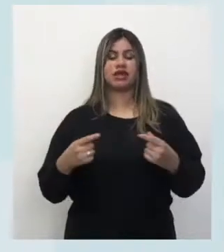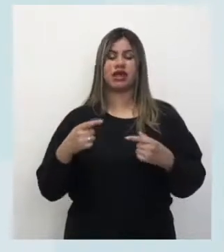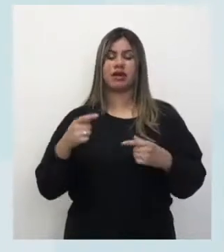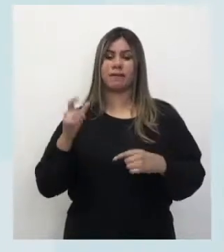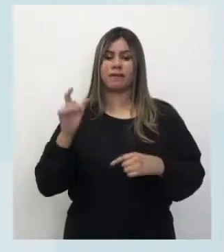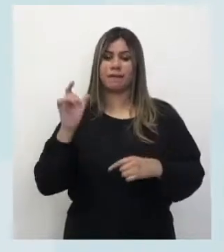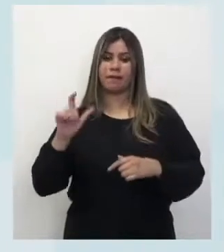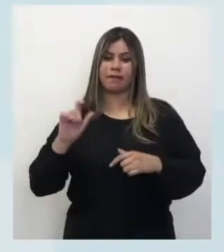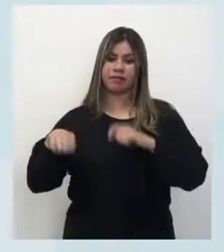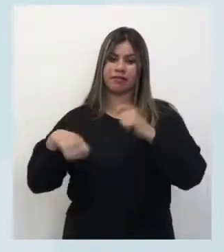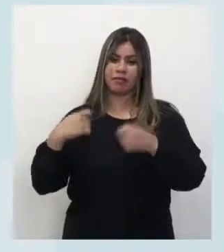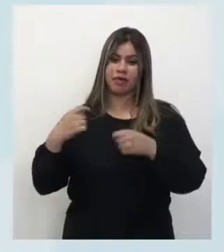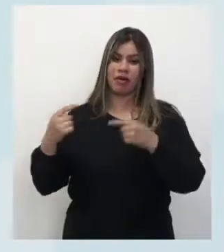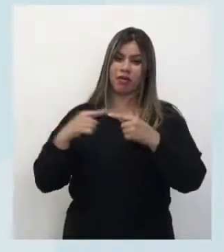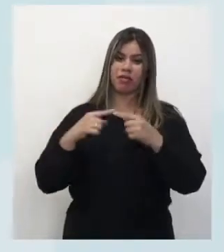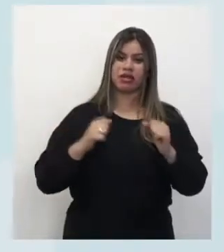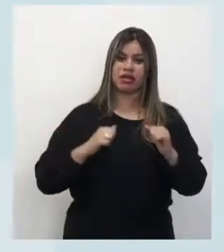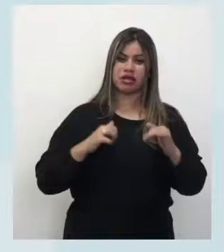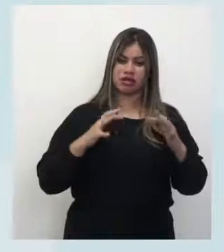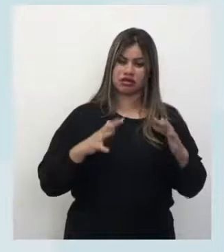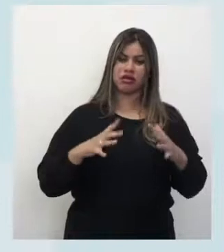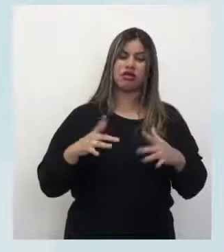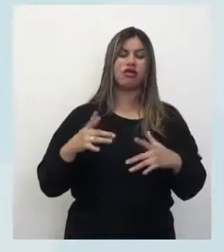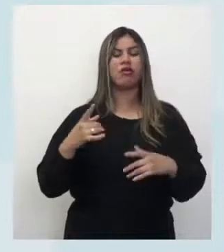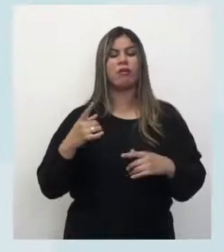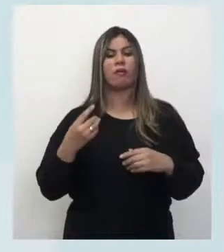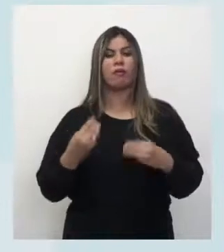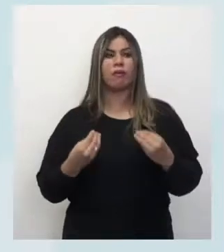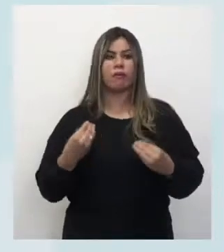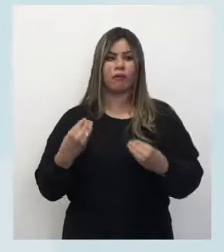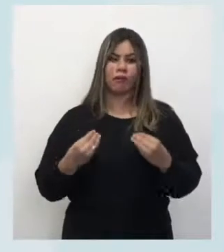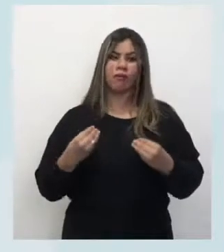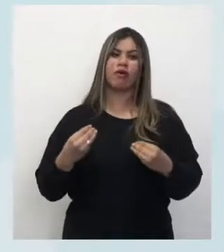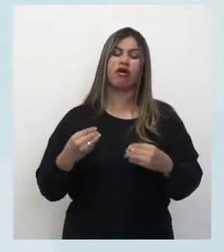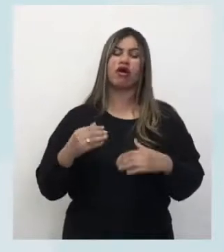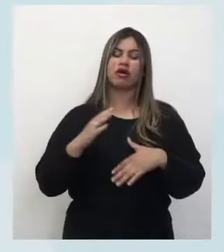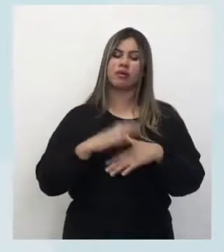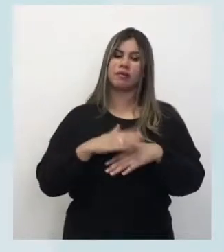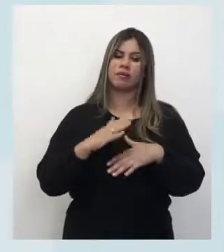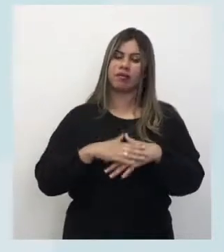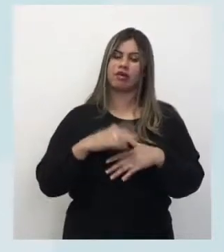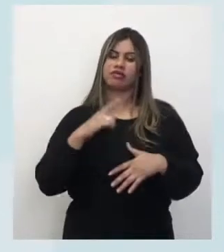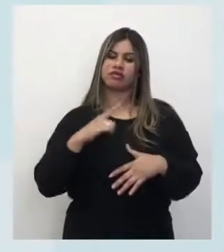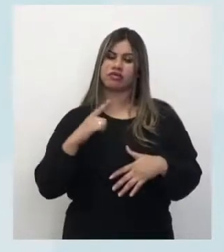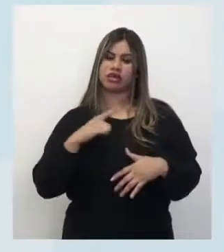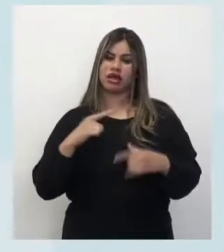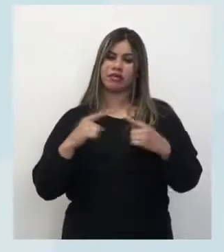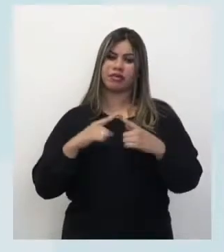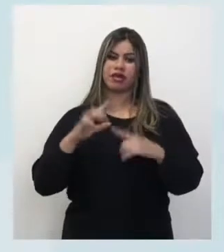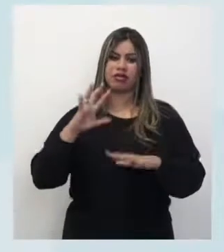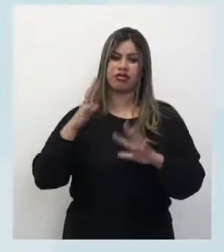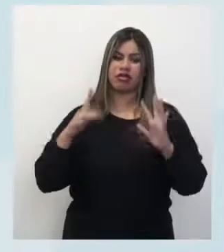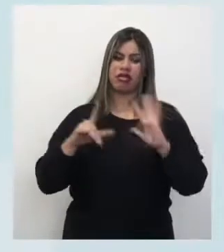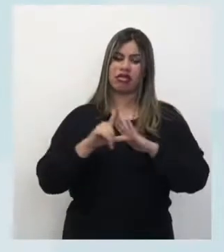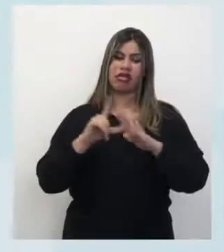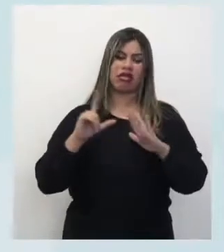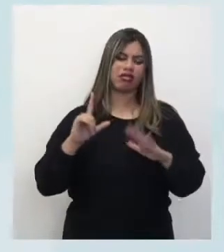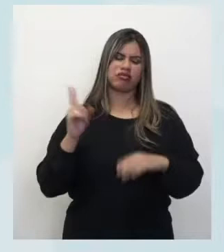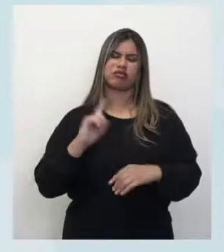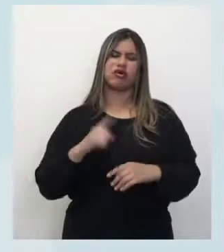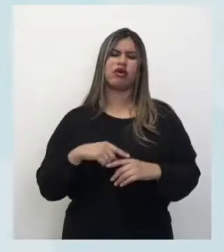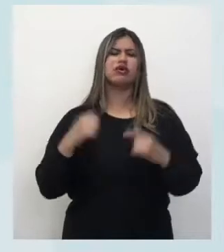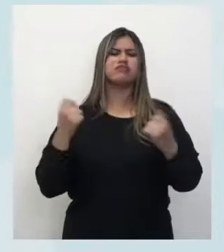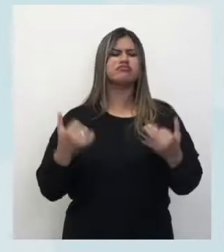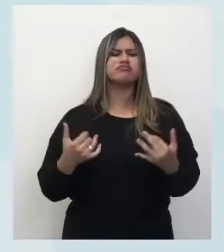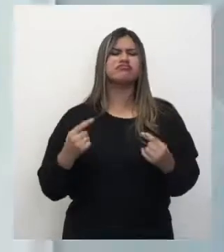palavras. Nesse sentido, nós somos feitos de nossas práticas e não de uma natureza prévia. O que o Foucault está